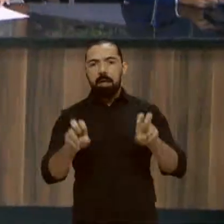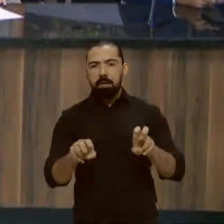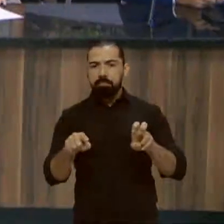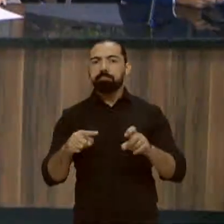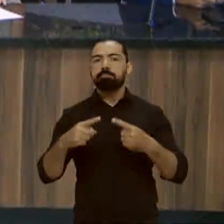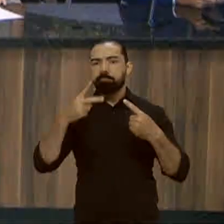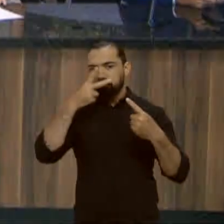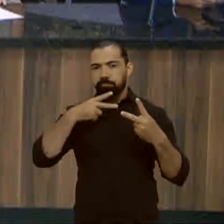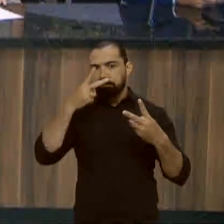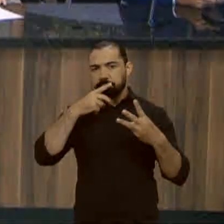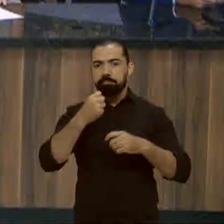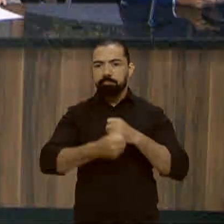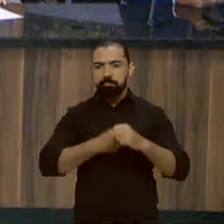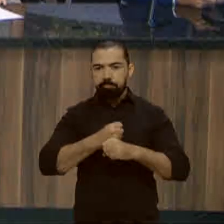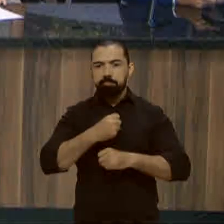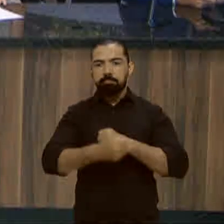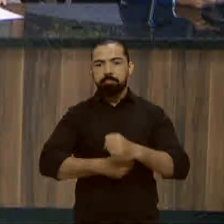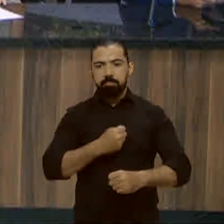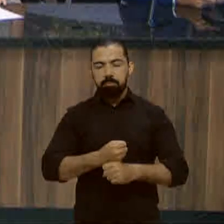recorrente.